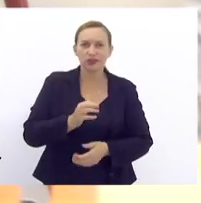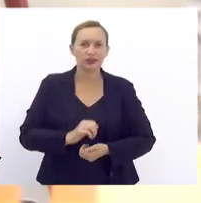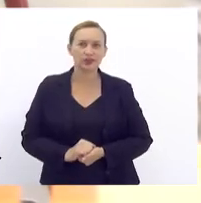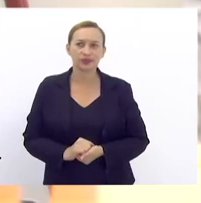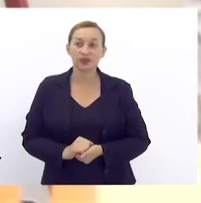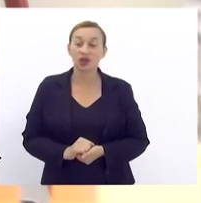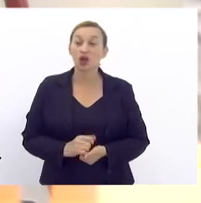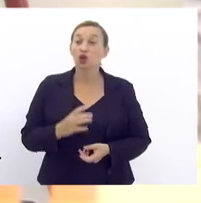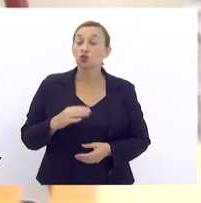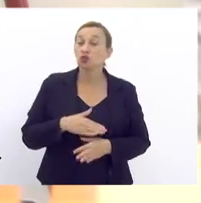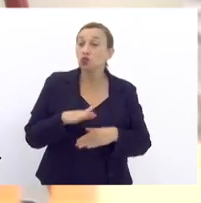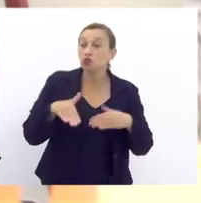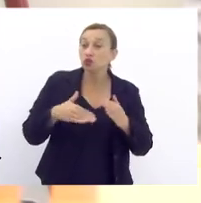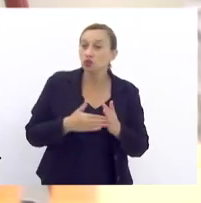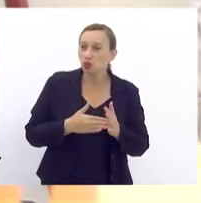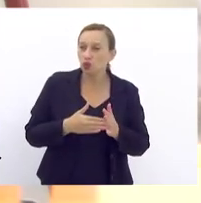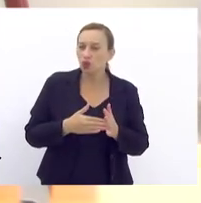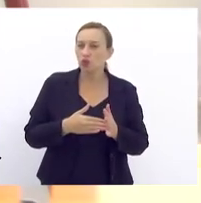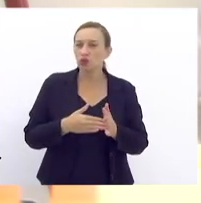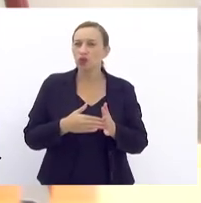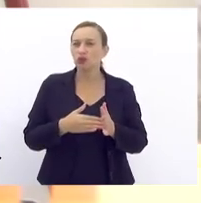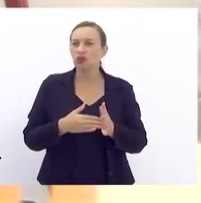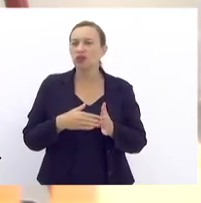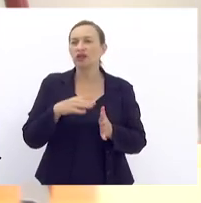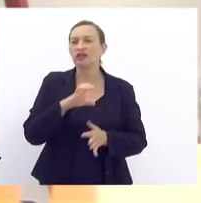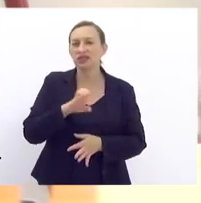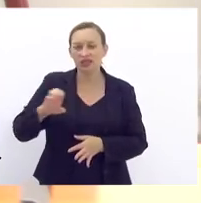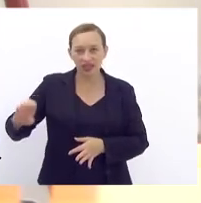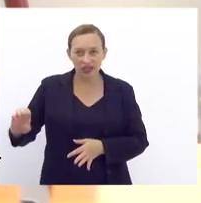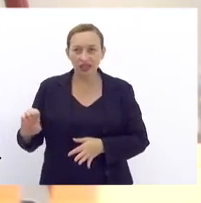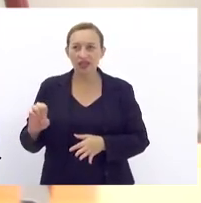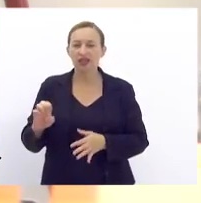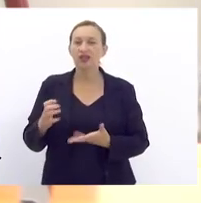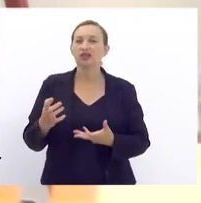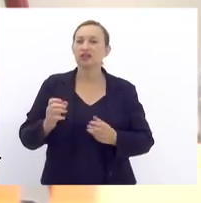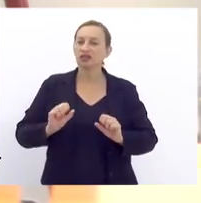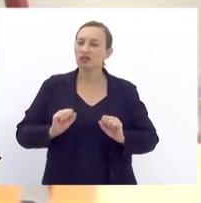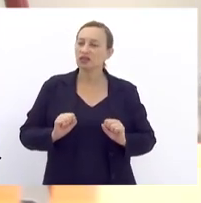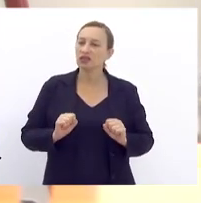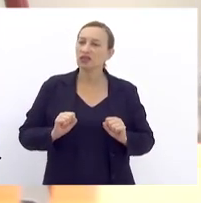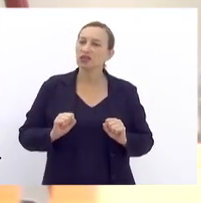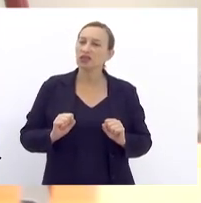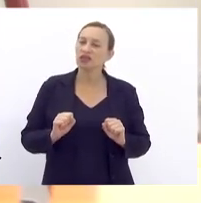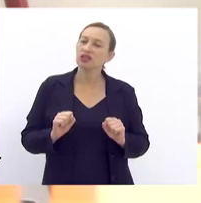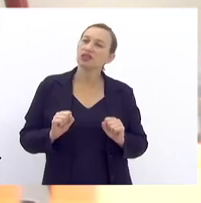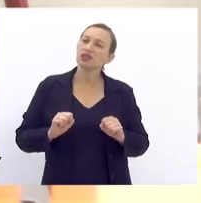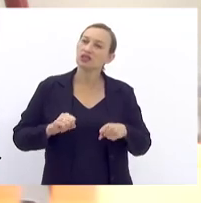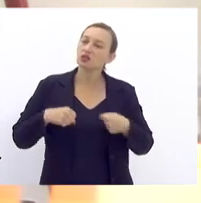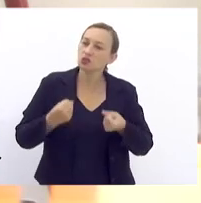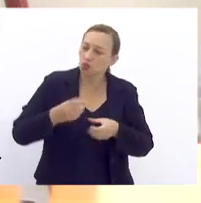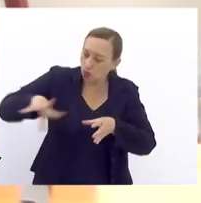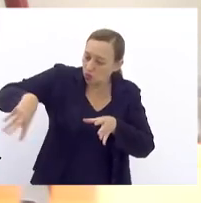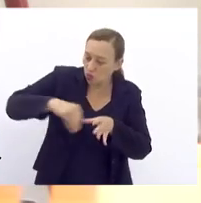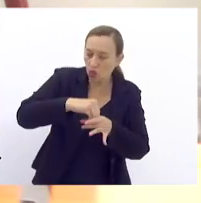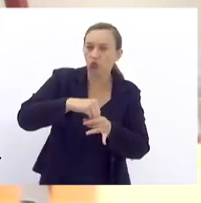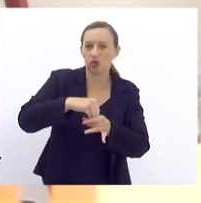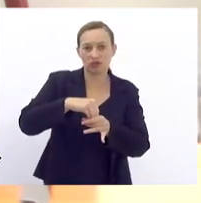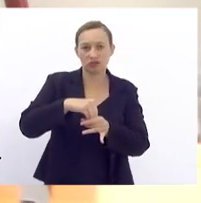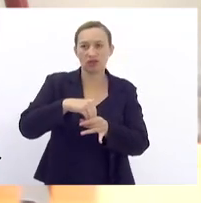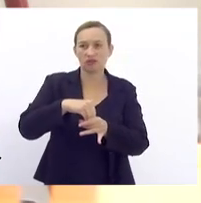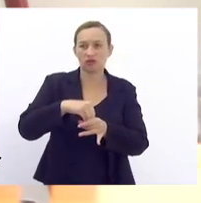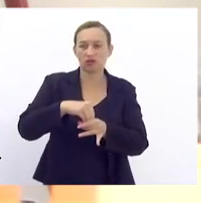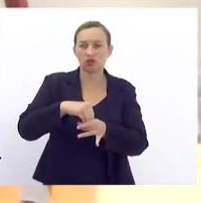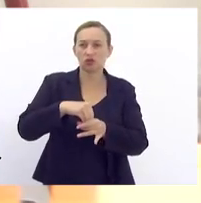todo toda expertise doce seja disposta seja colocada seja incluída dentro